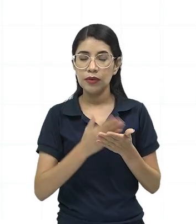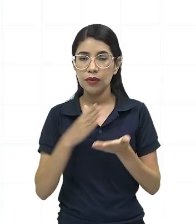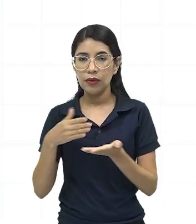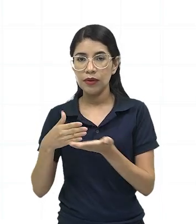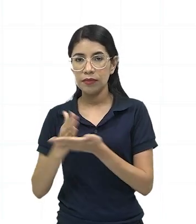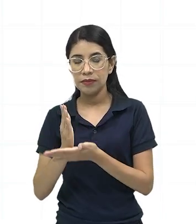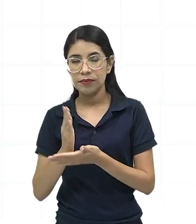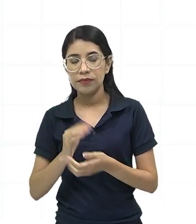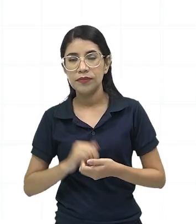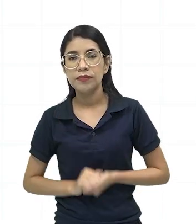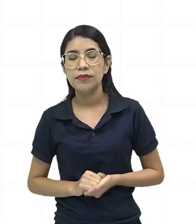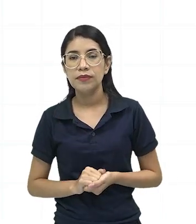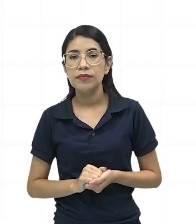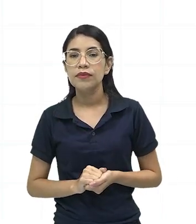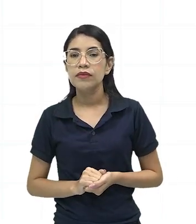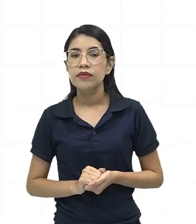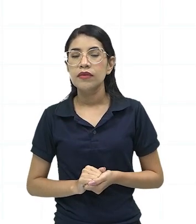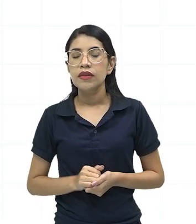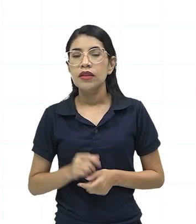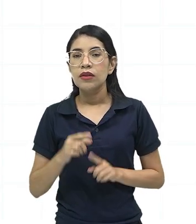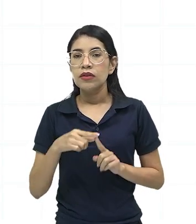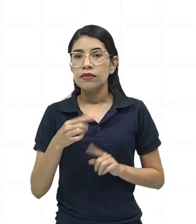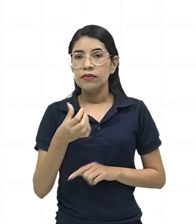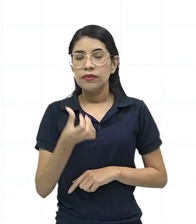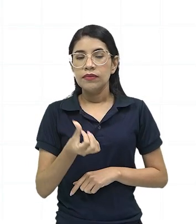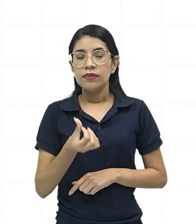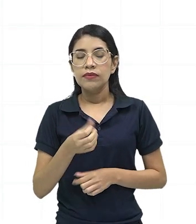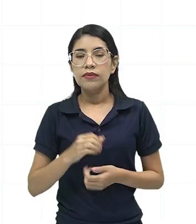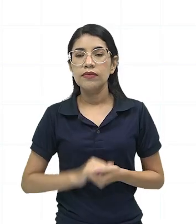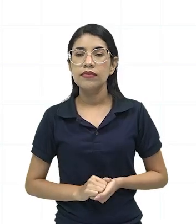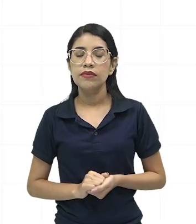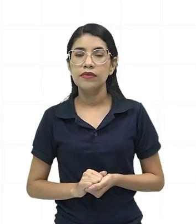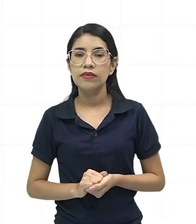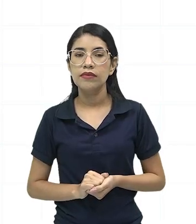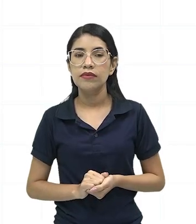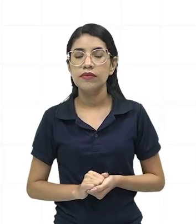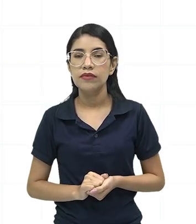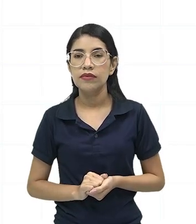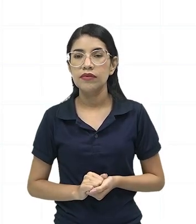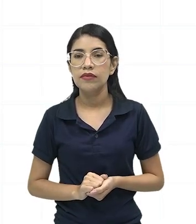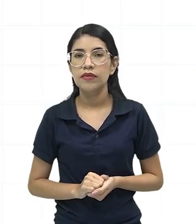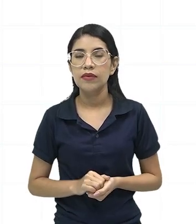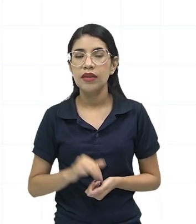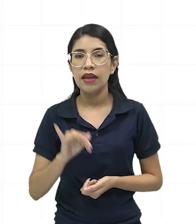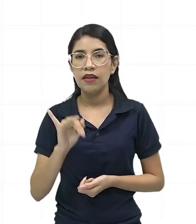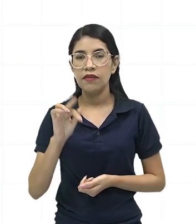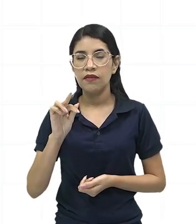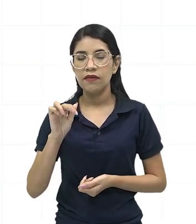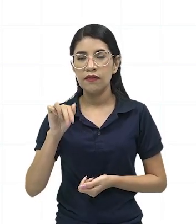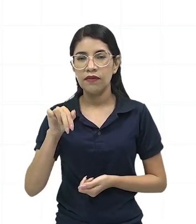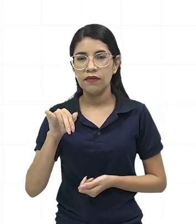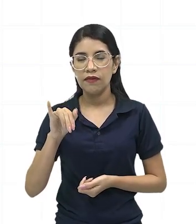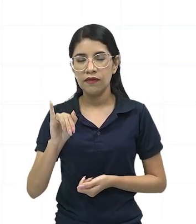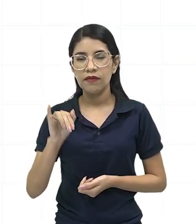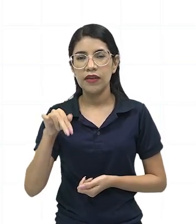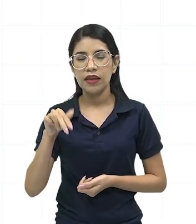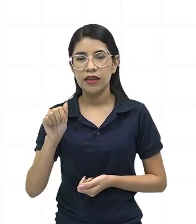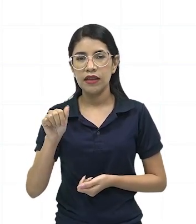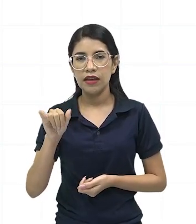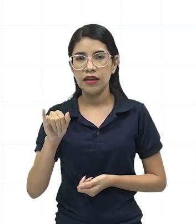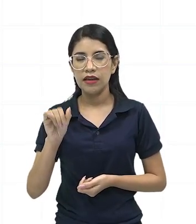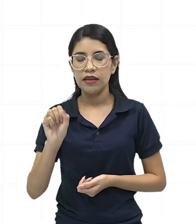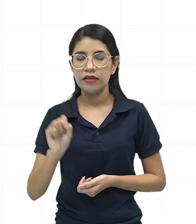passou, certo? Lá na 6, temos as conjunções subordinativas adverbiais